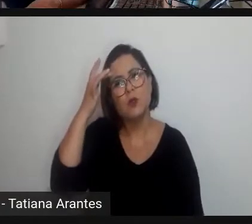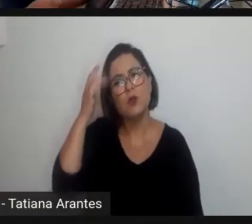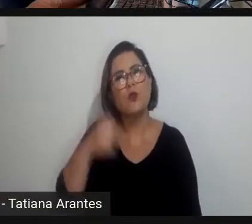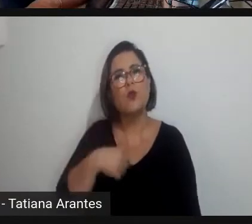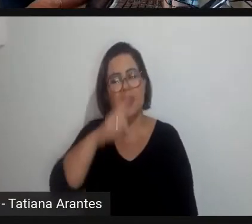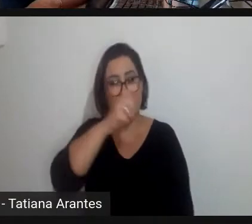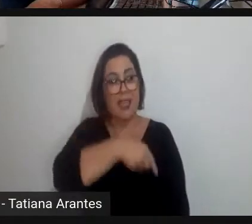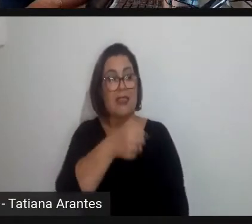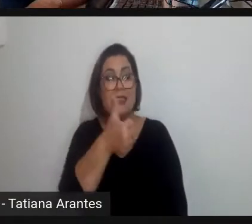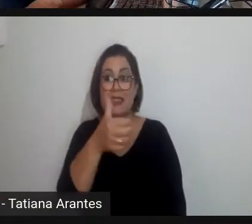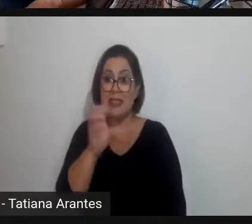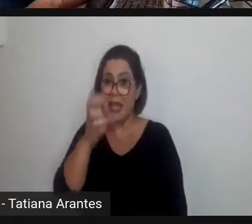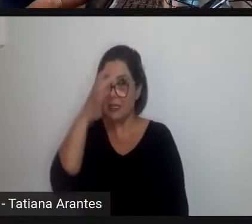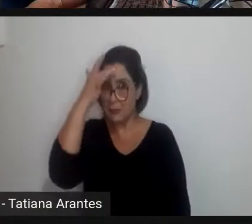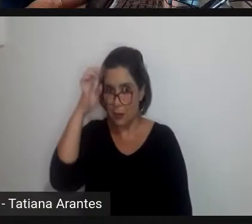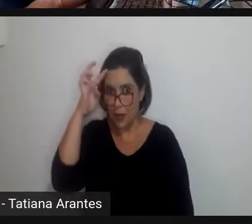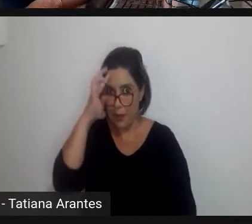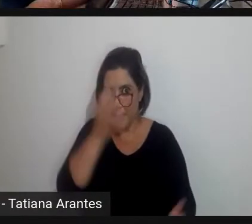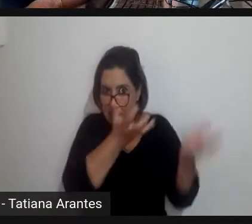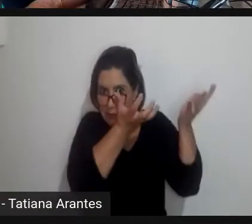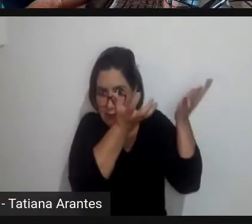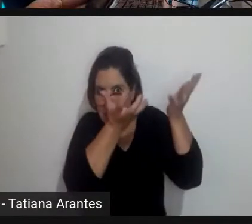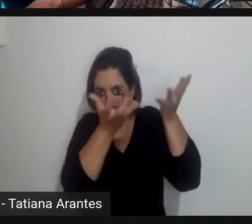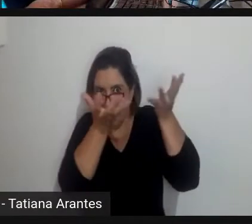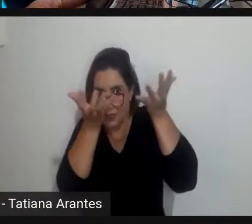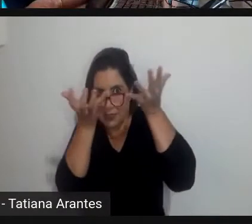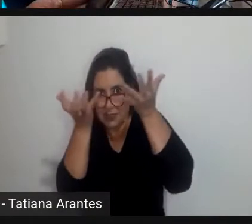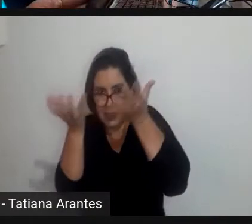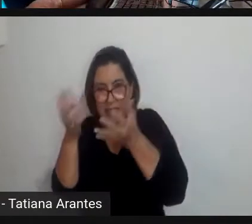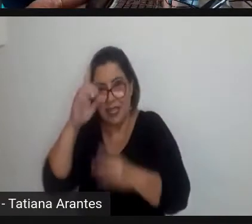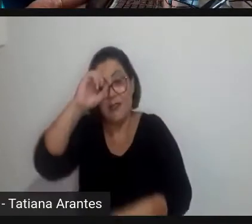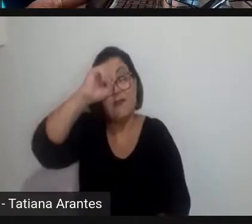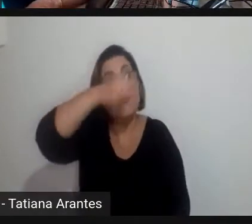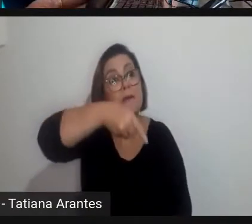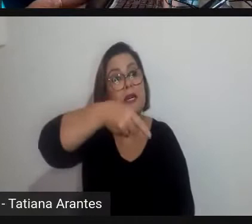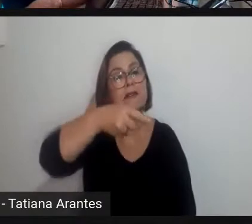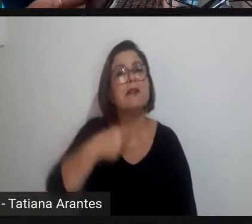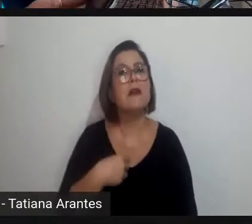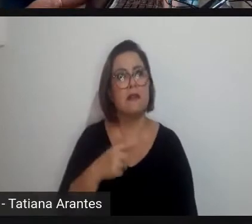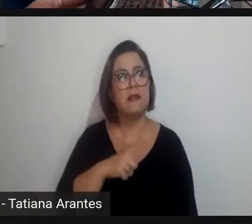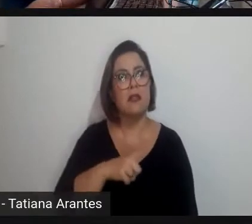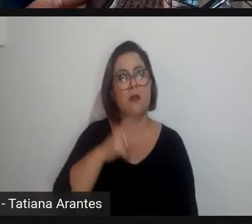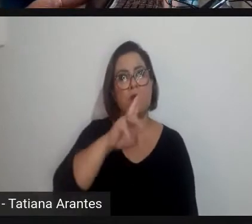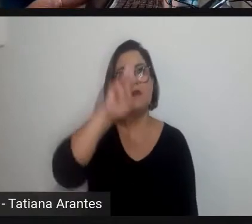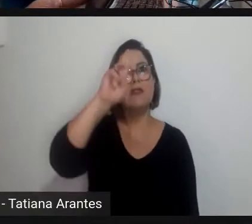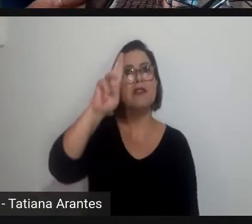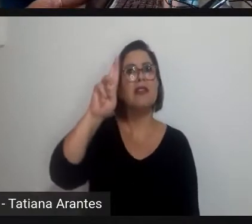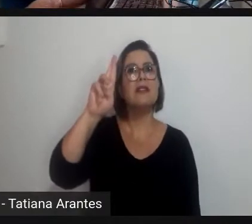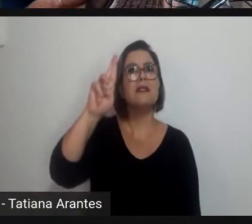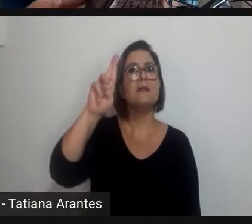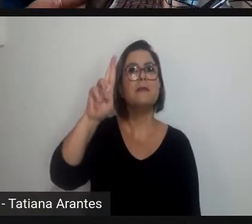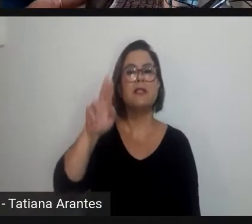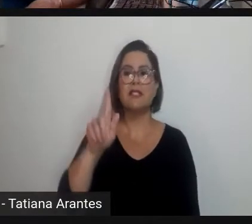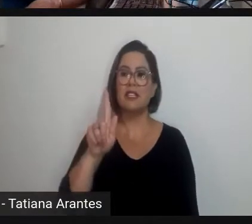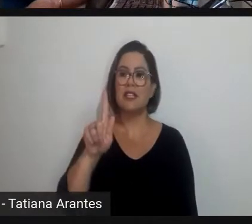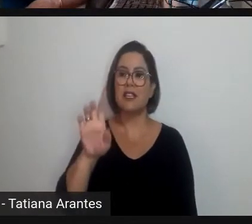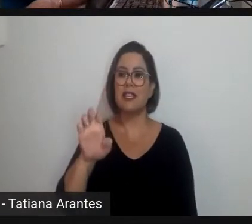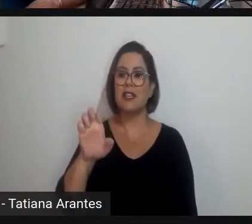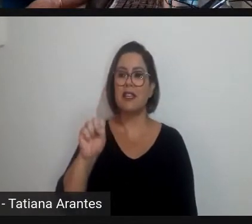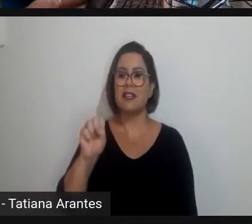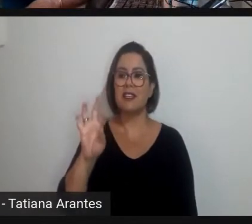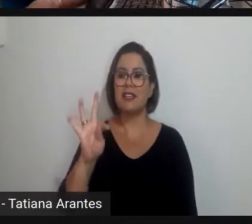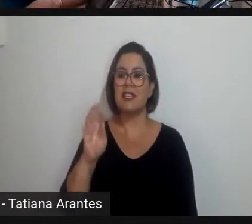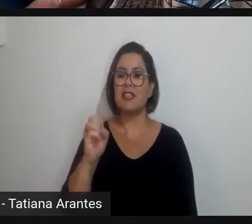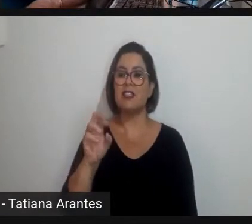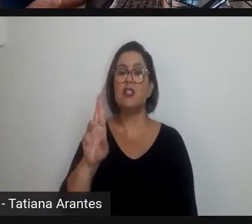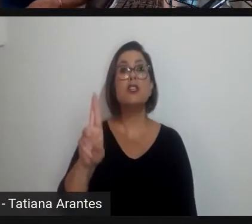vai analisar o melhor modo de transportar. E se for gestor, então ele não entrará na distribuição